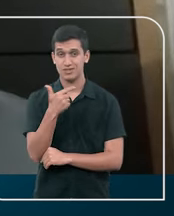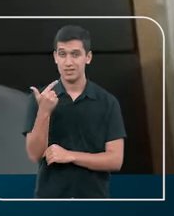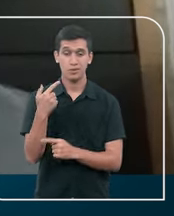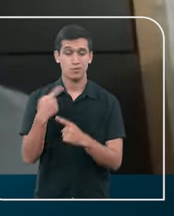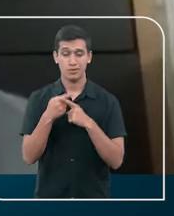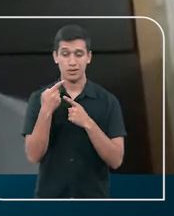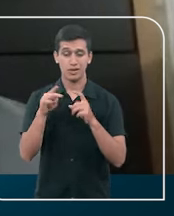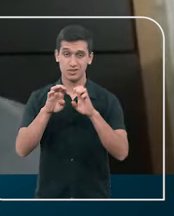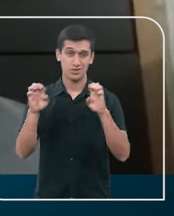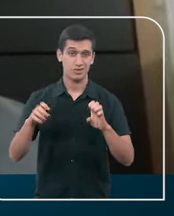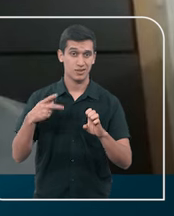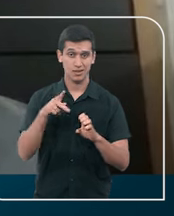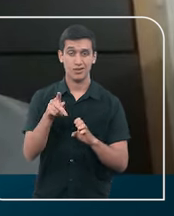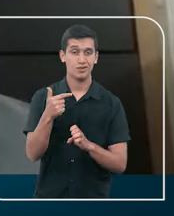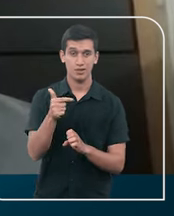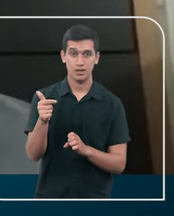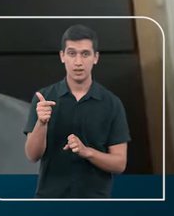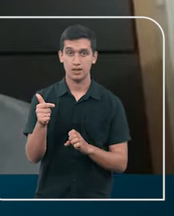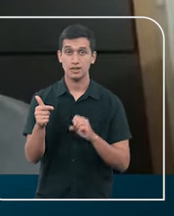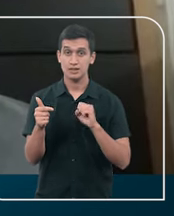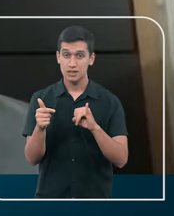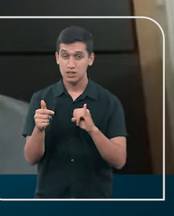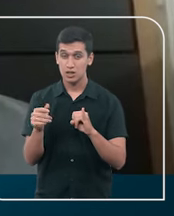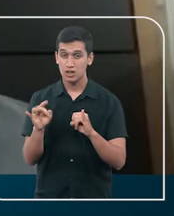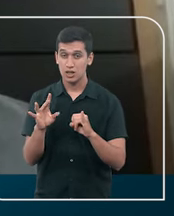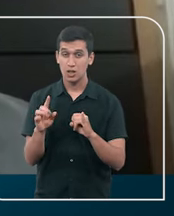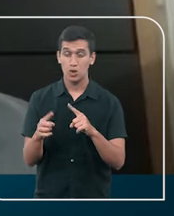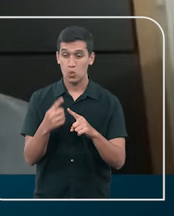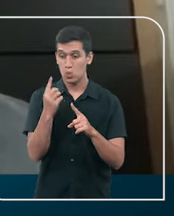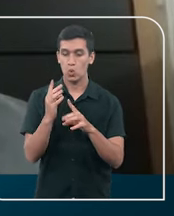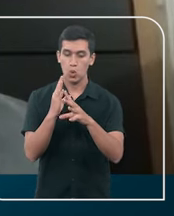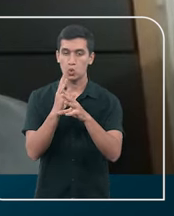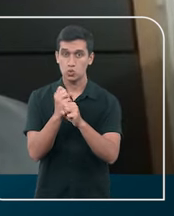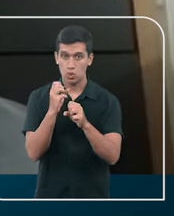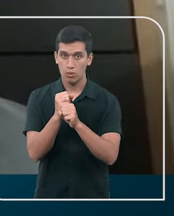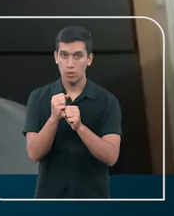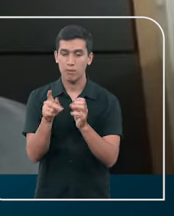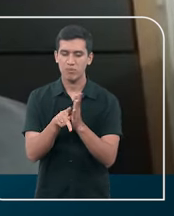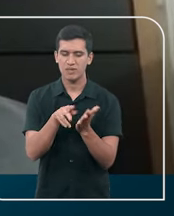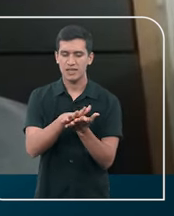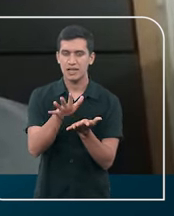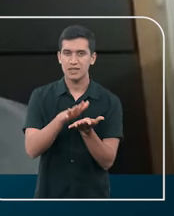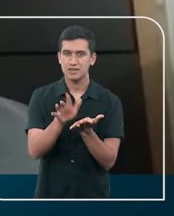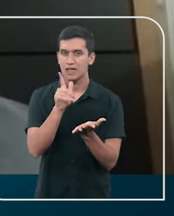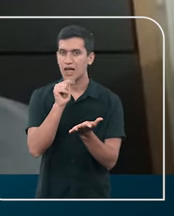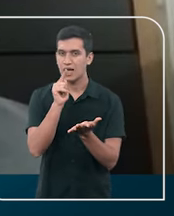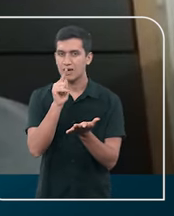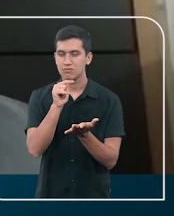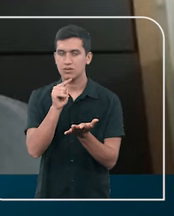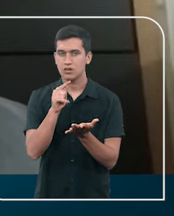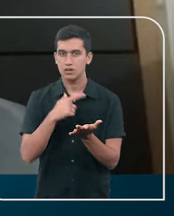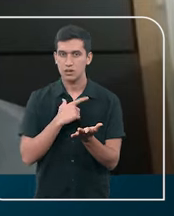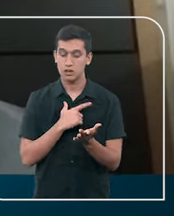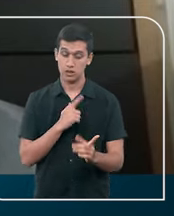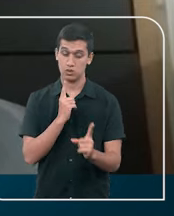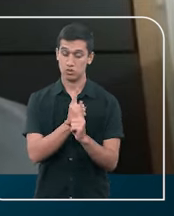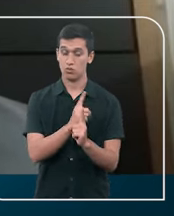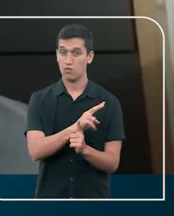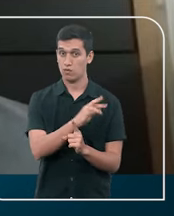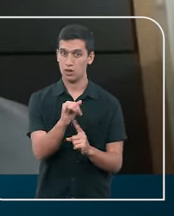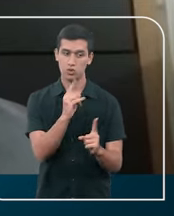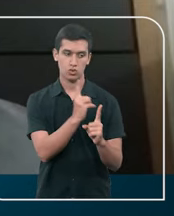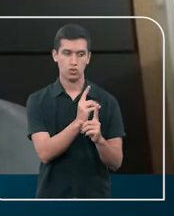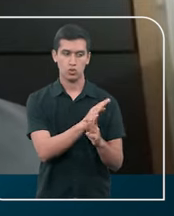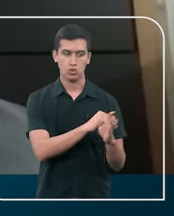para tanto se você só tem um um hidrômetro né Eh convenção ela vai determinar a o rateio das quatas